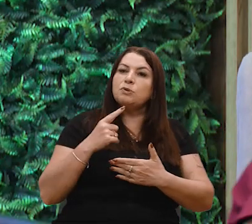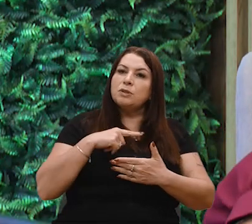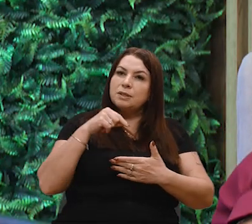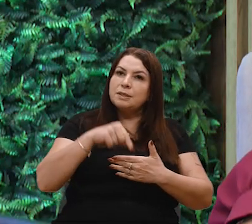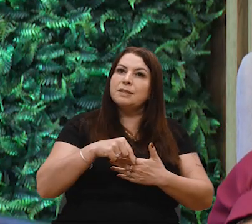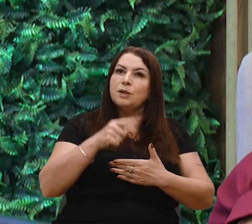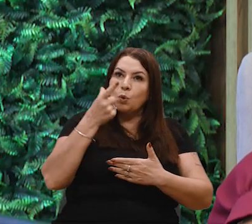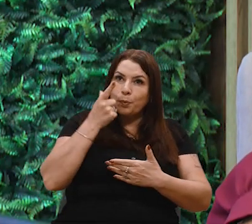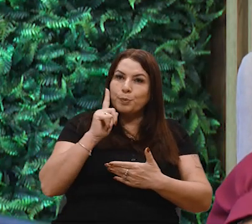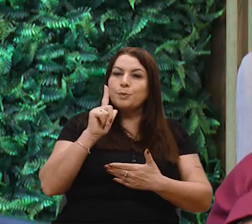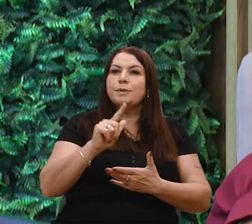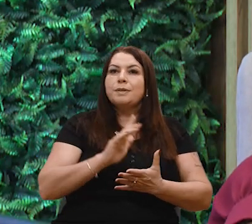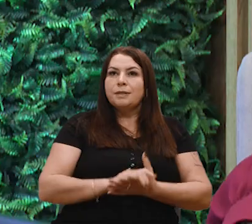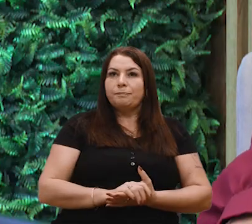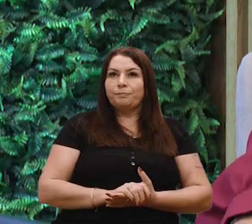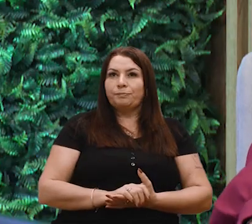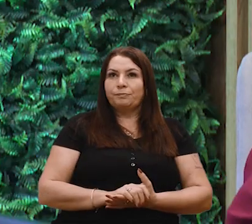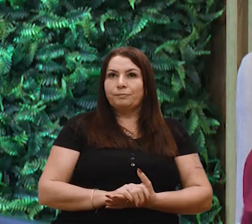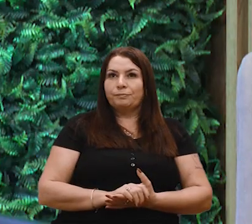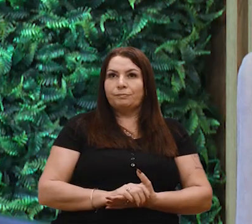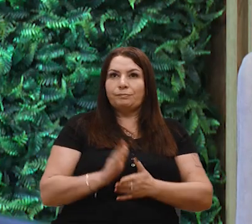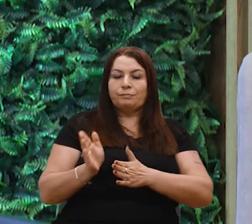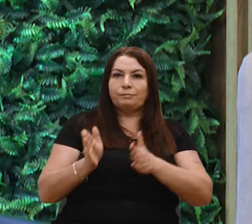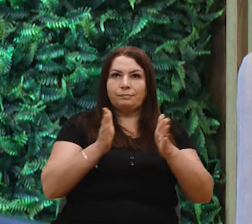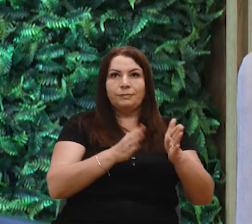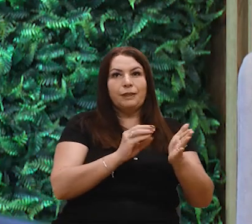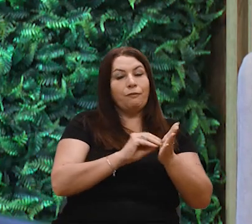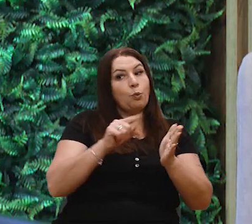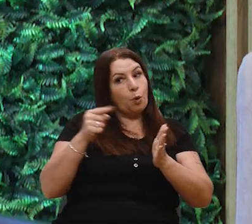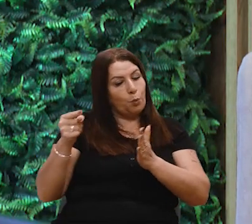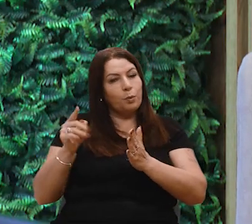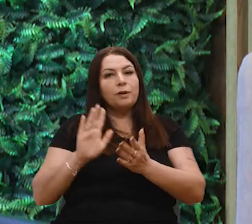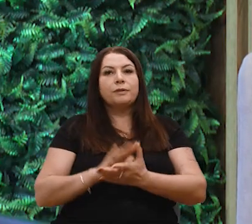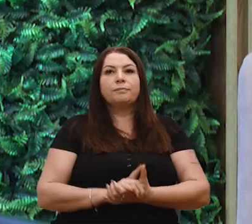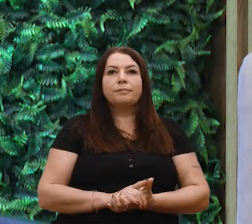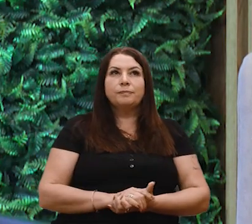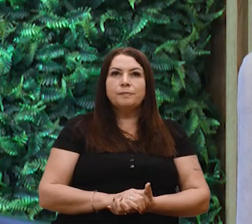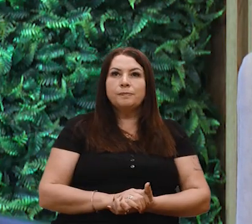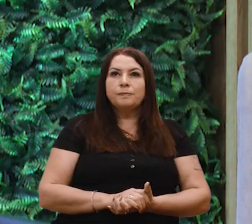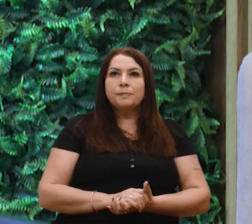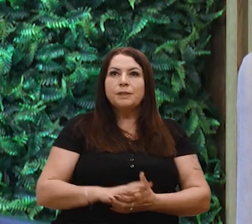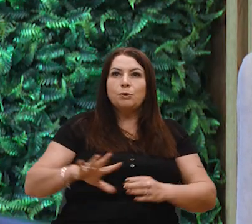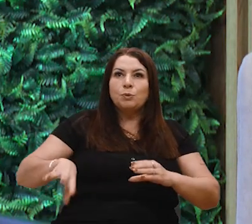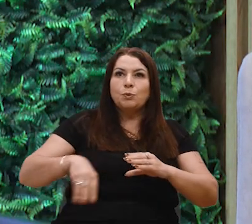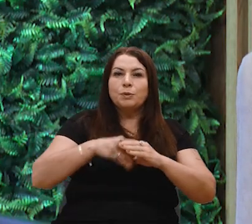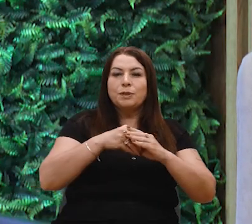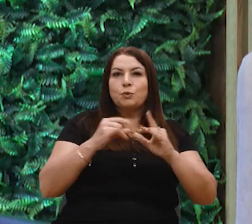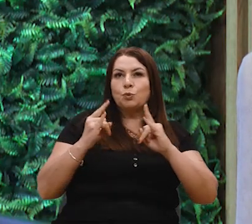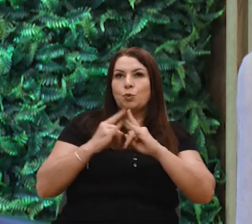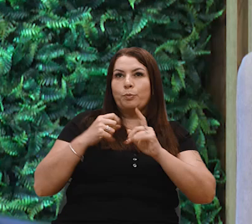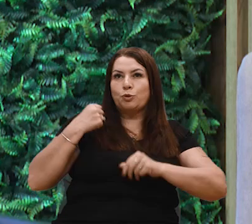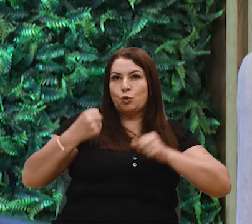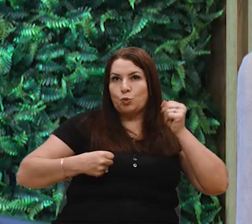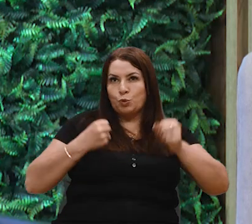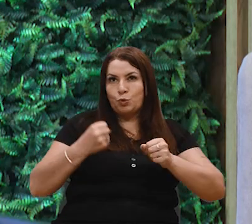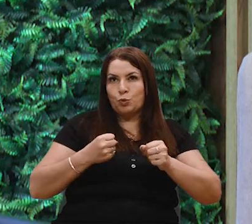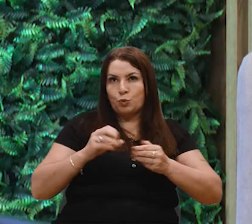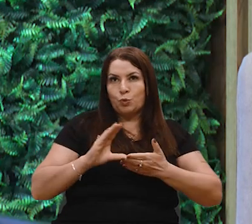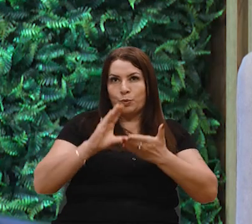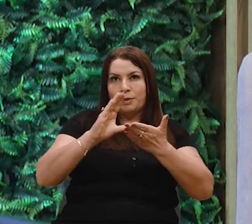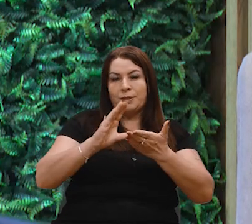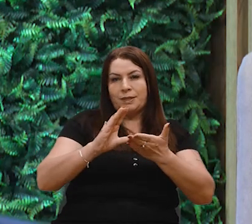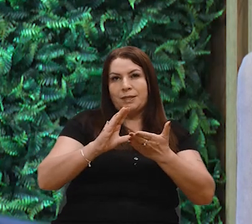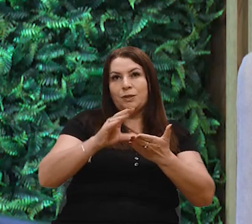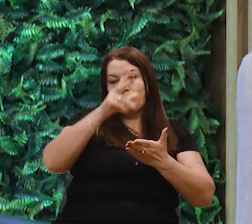mais importante que a gente tenha conquistado, uma parte, ainda falta outra, foi a inclusão do Clube de Corredores